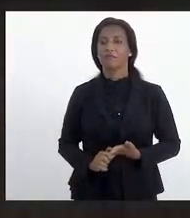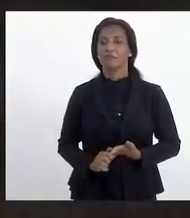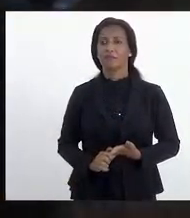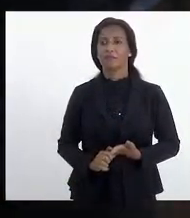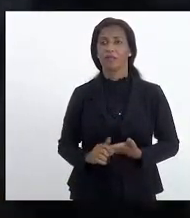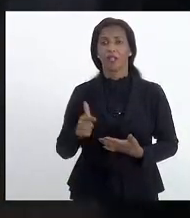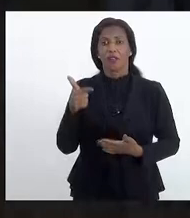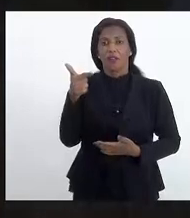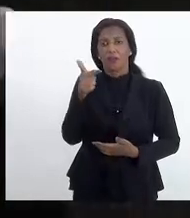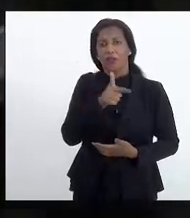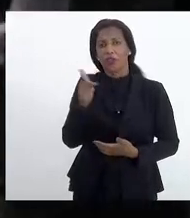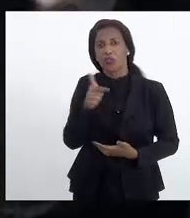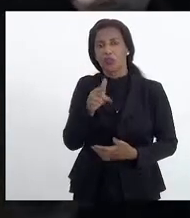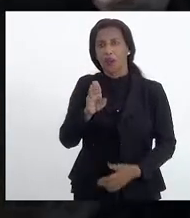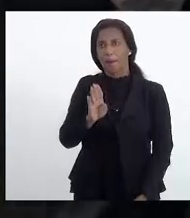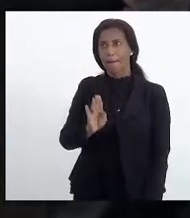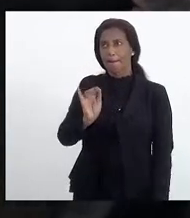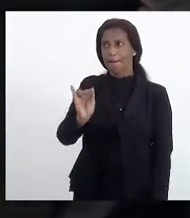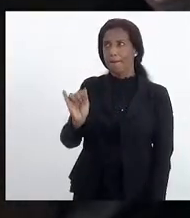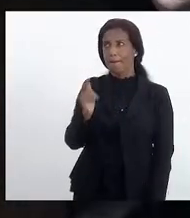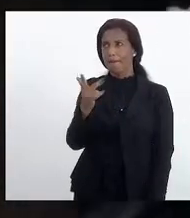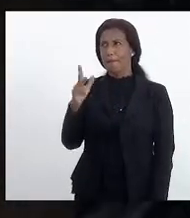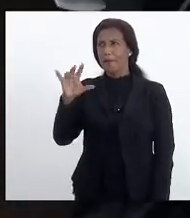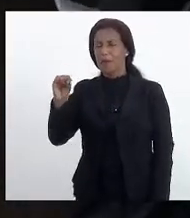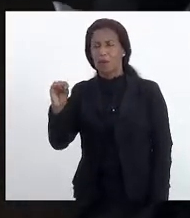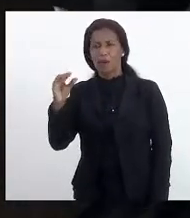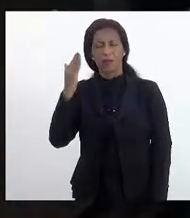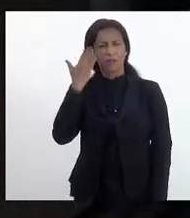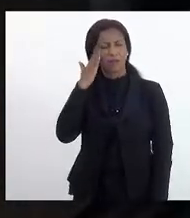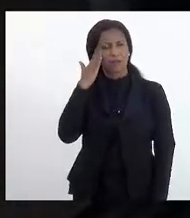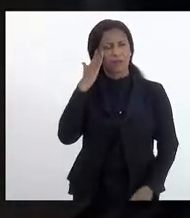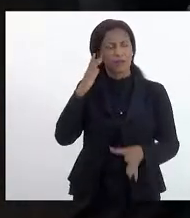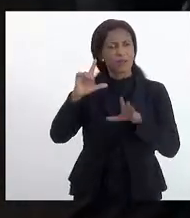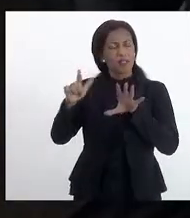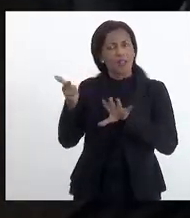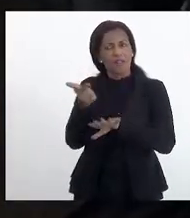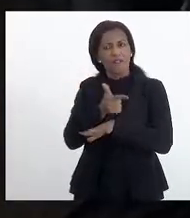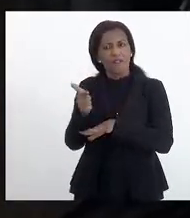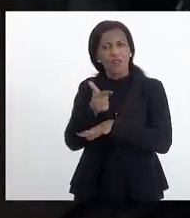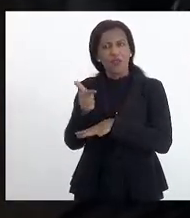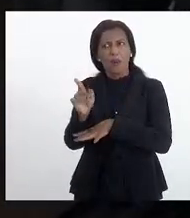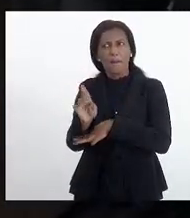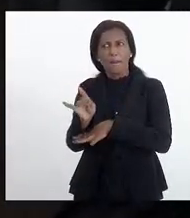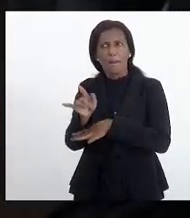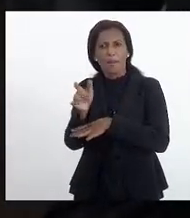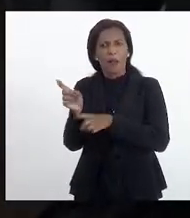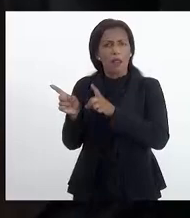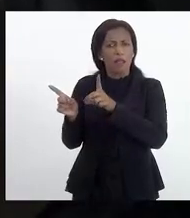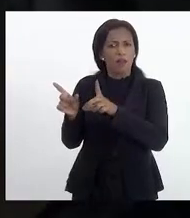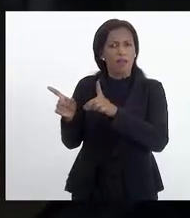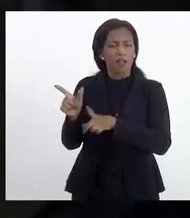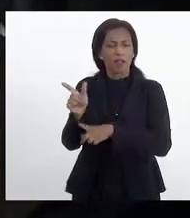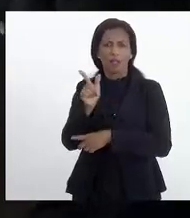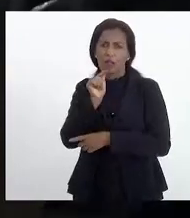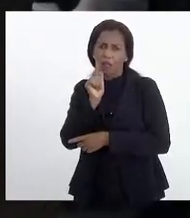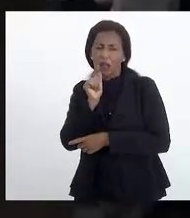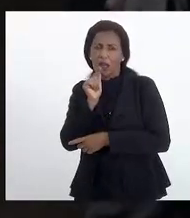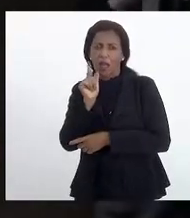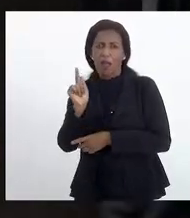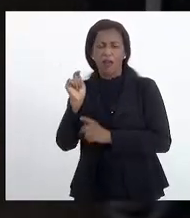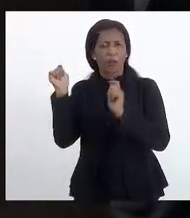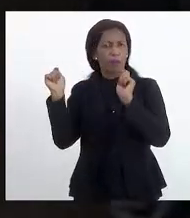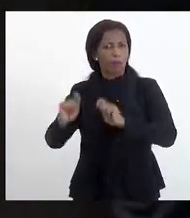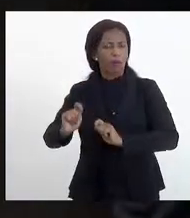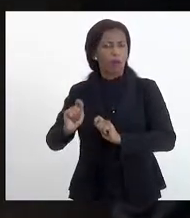22 bilhões, e a gente estava entendendo que esses 22 bilhões já poderia